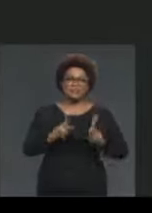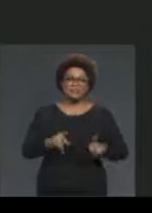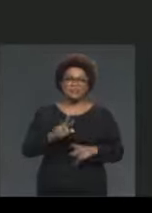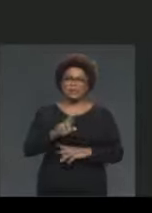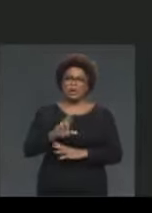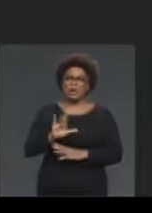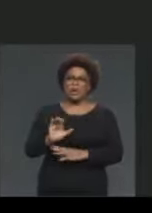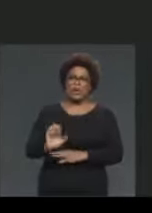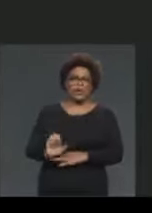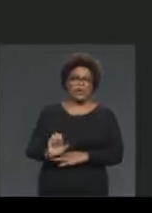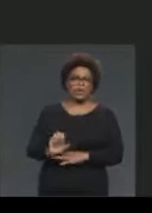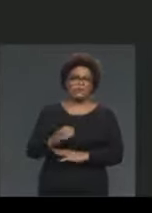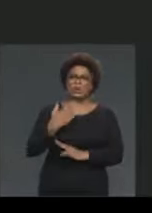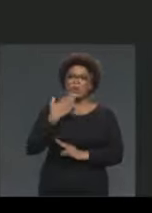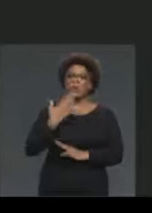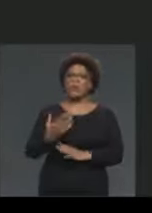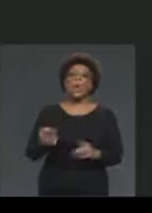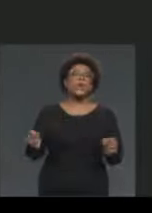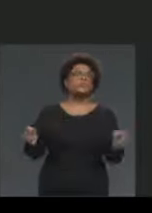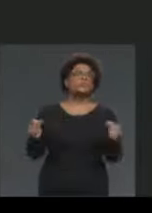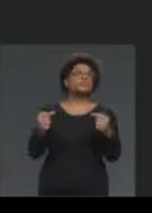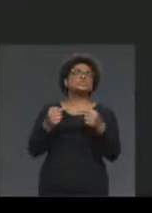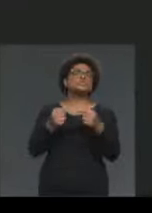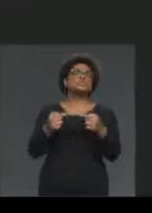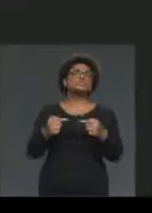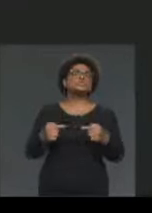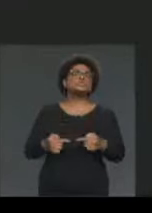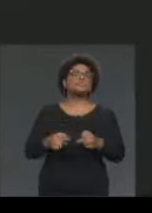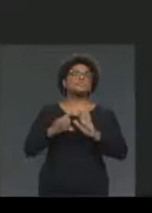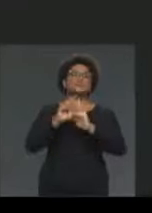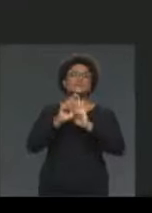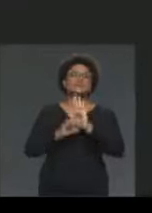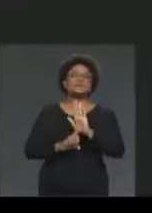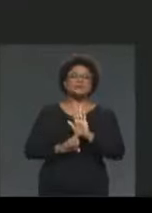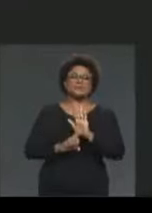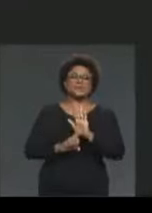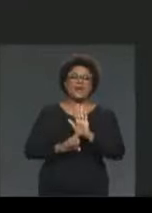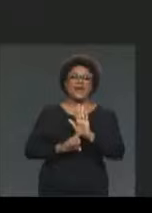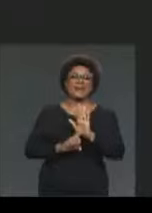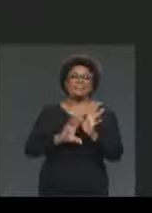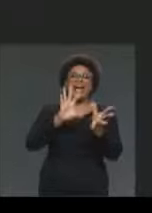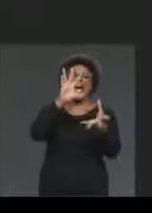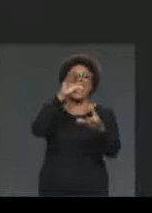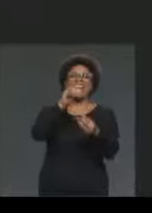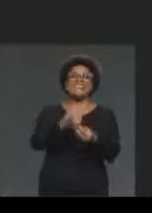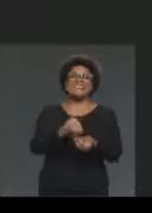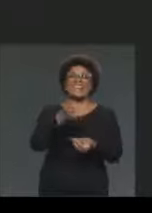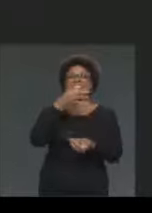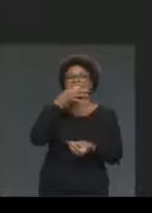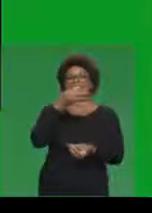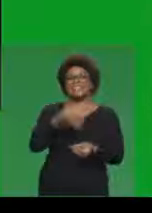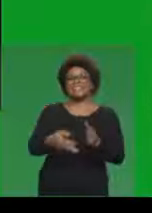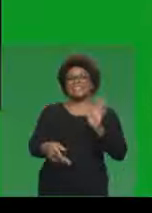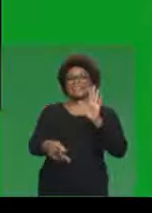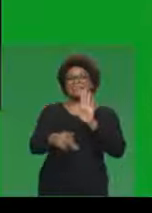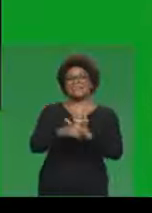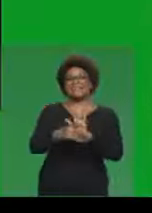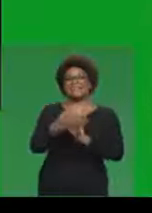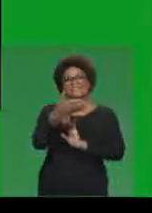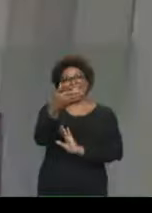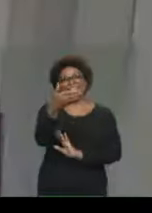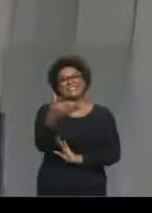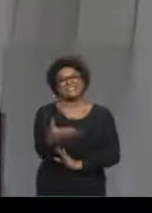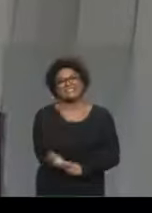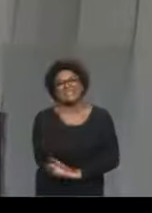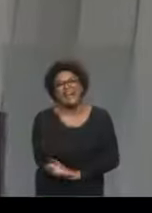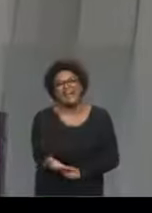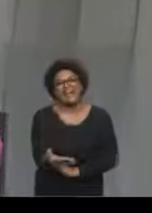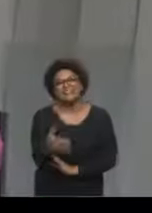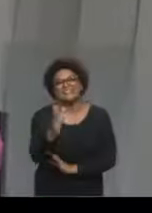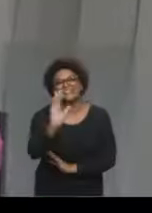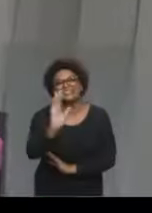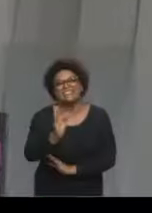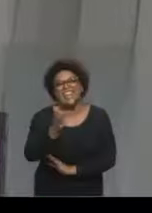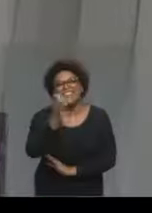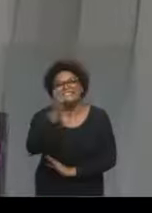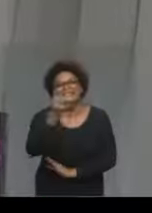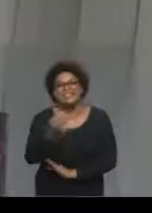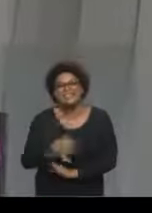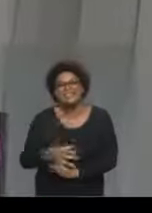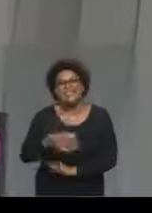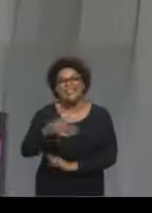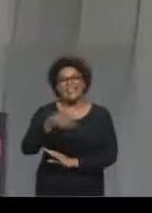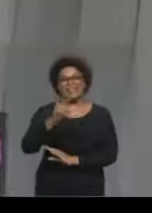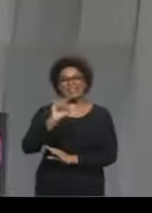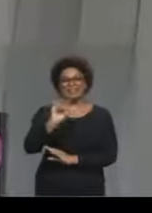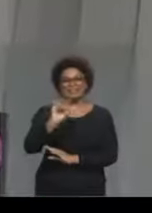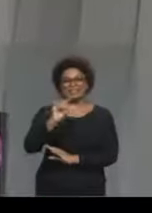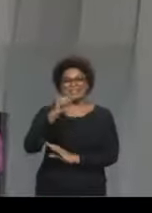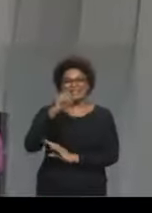tipo textual a resenha crítica pertence? A resenha voltando. Já falamos um pouquinho, né? Porque, como eu